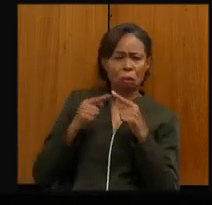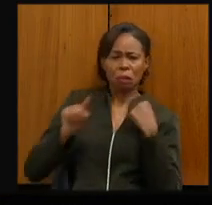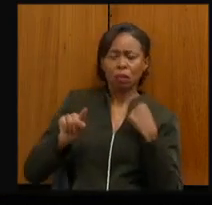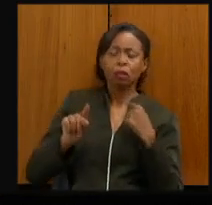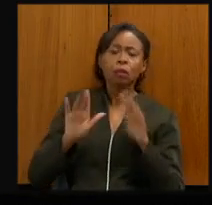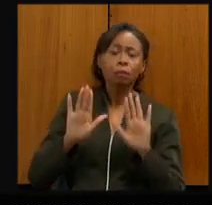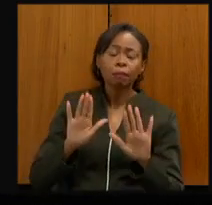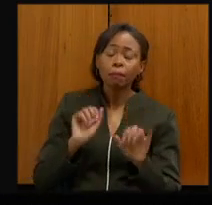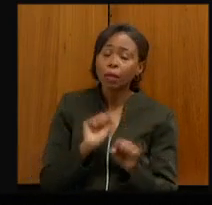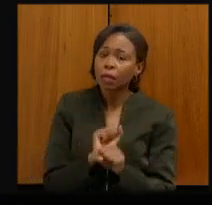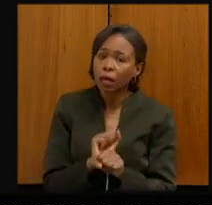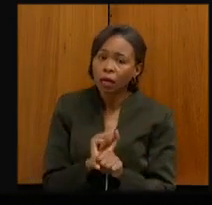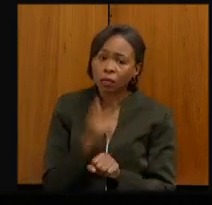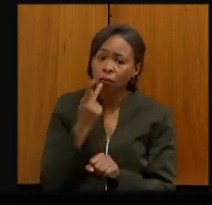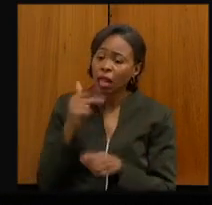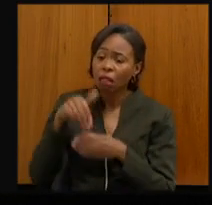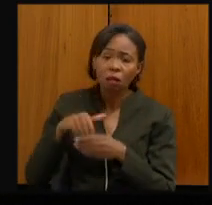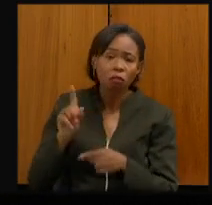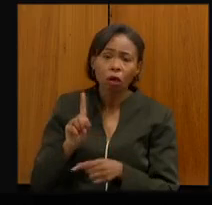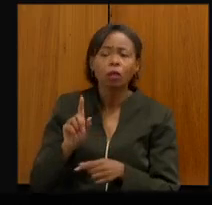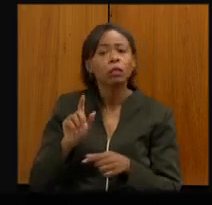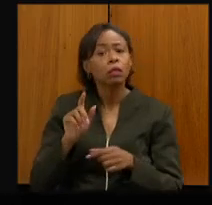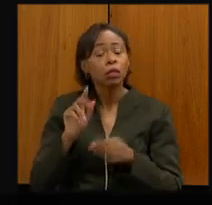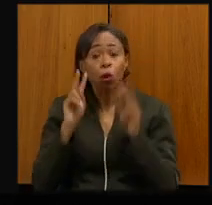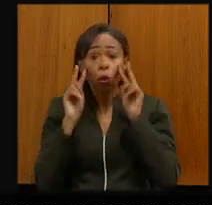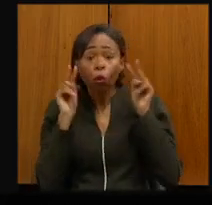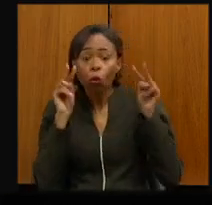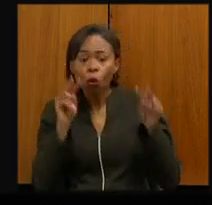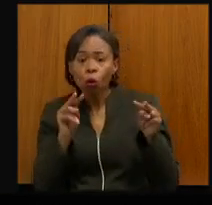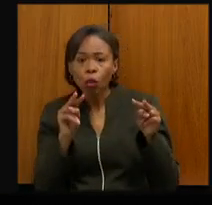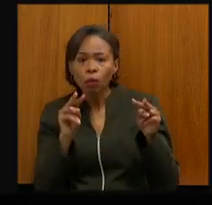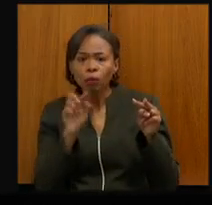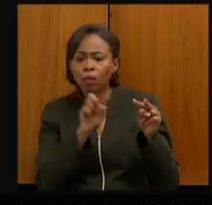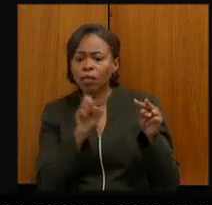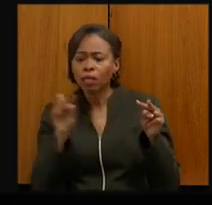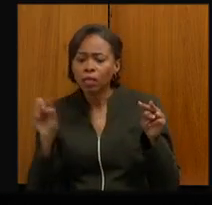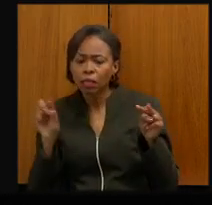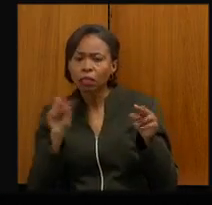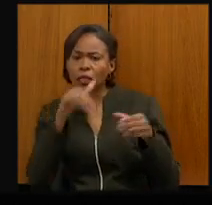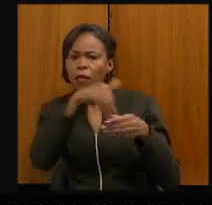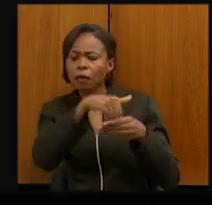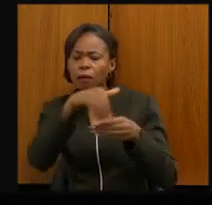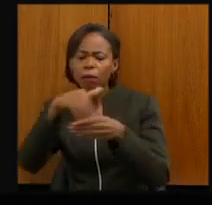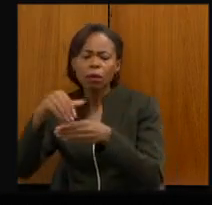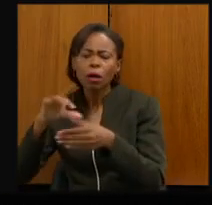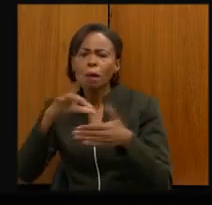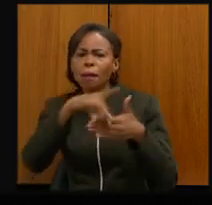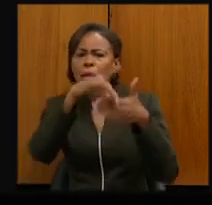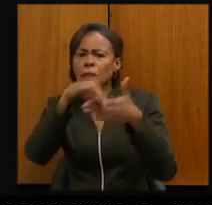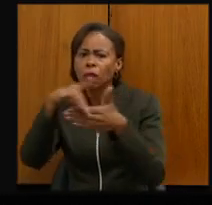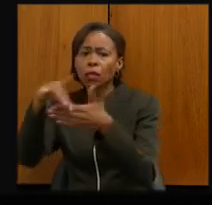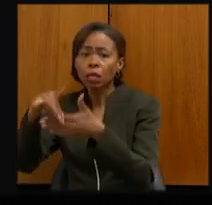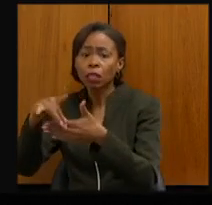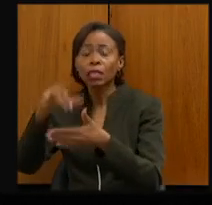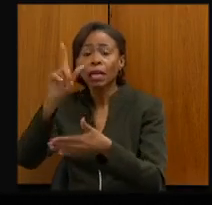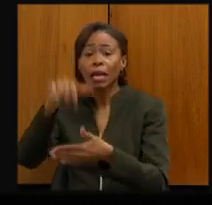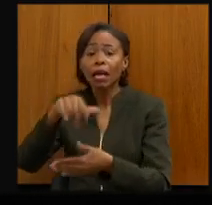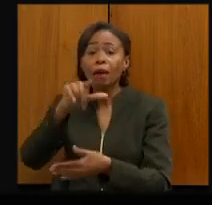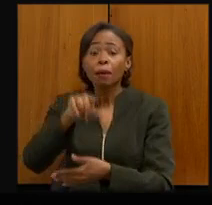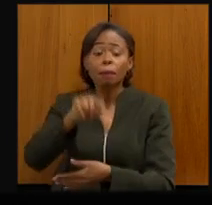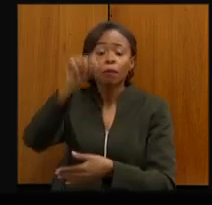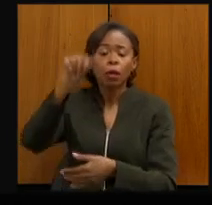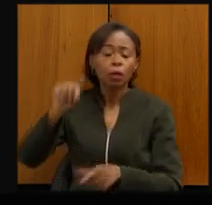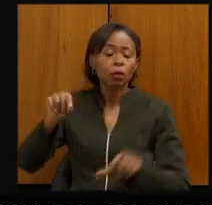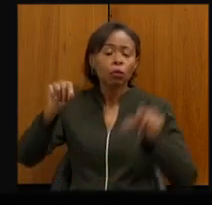vamos olhar para esses representantes como pessoas que foram levantadas